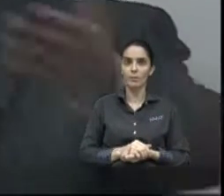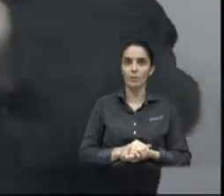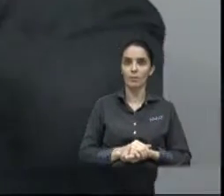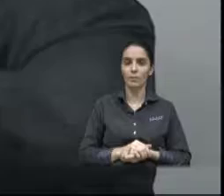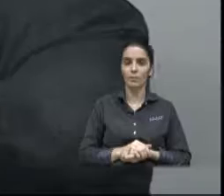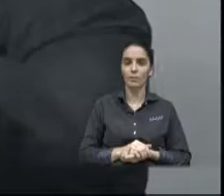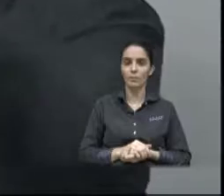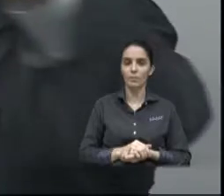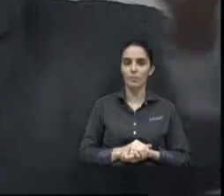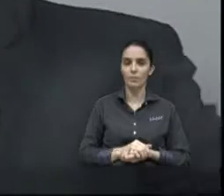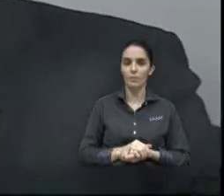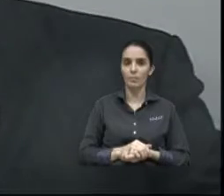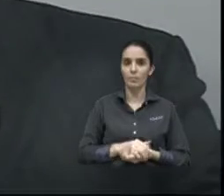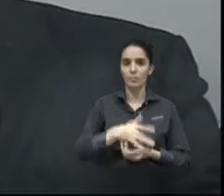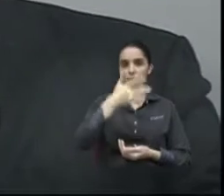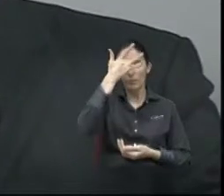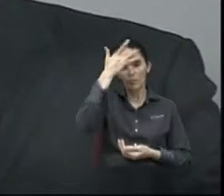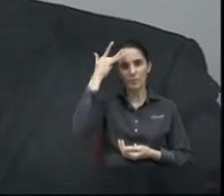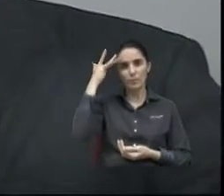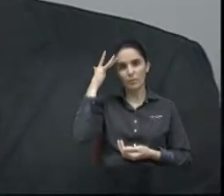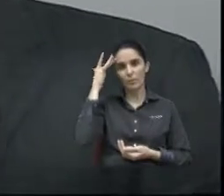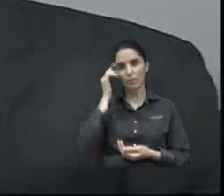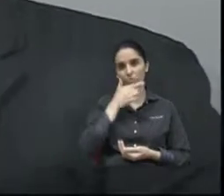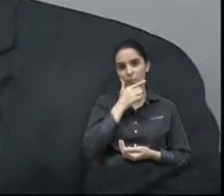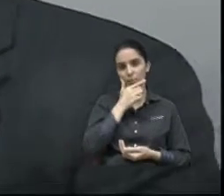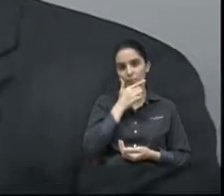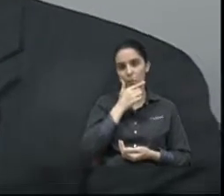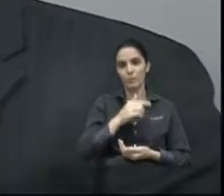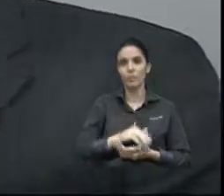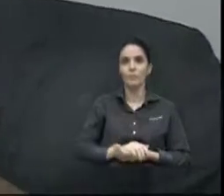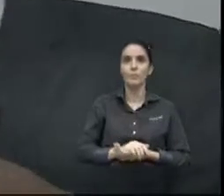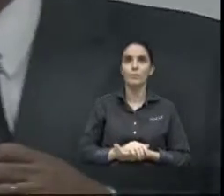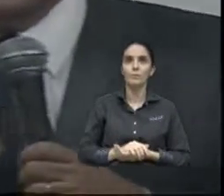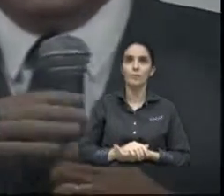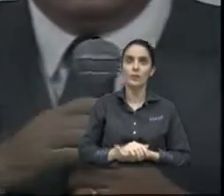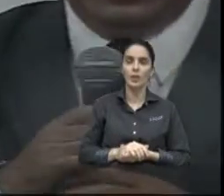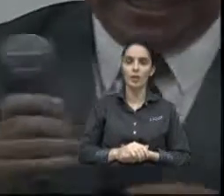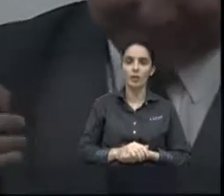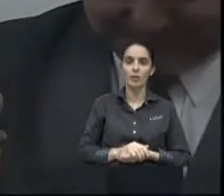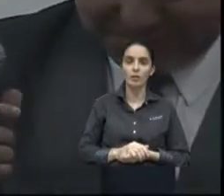Não que os que saíram não estão alegrando. 50%, 50% aqui.